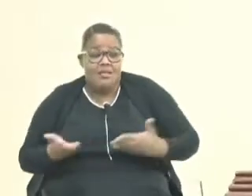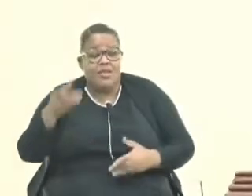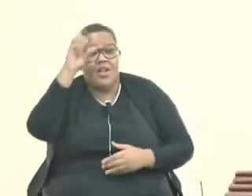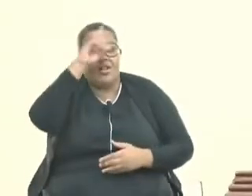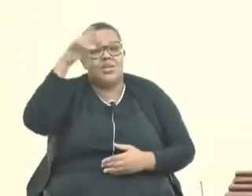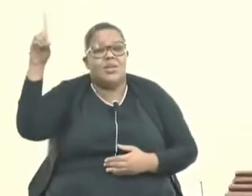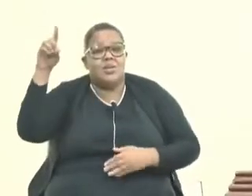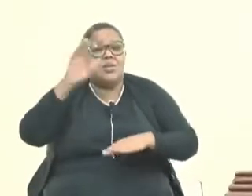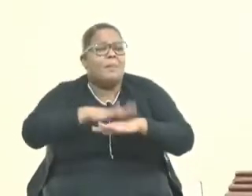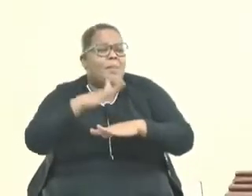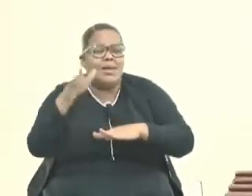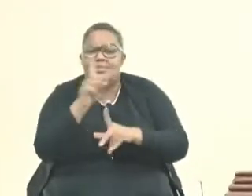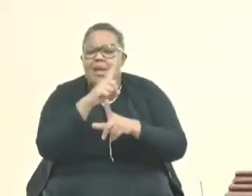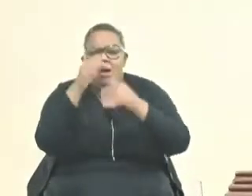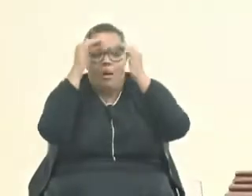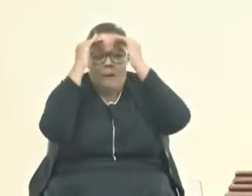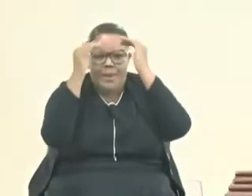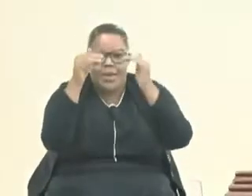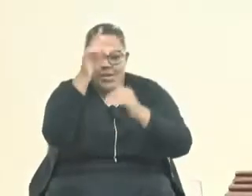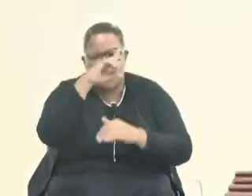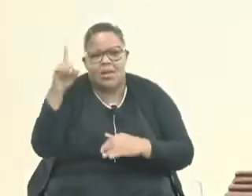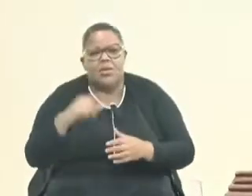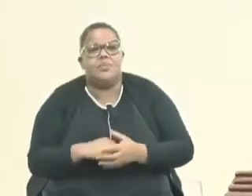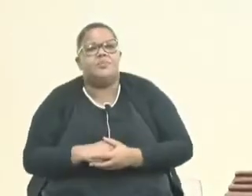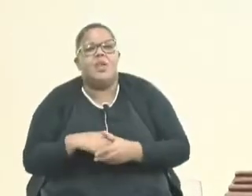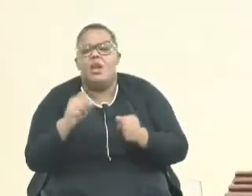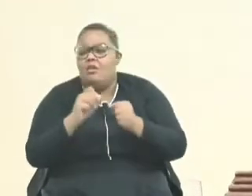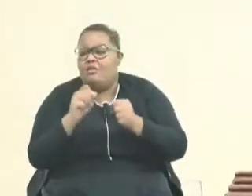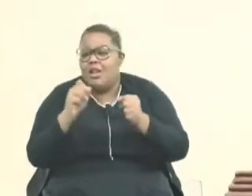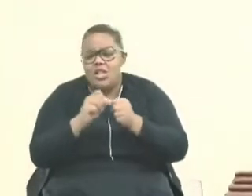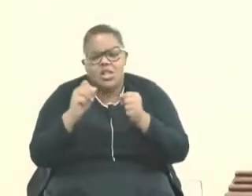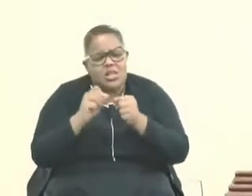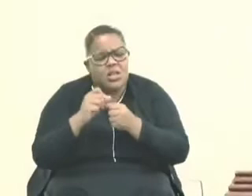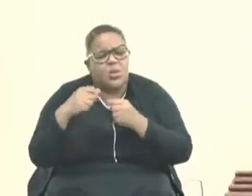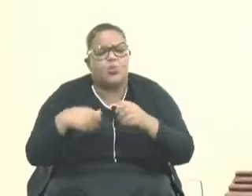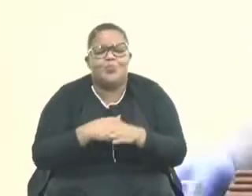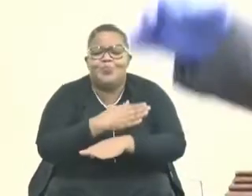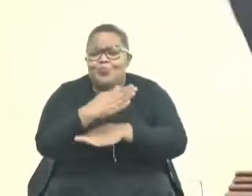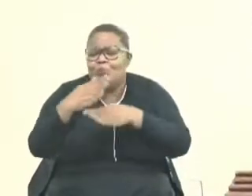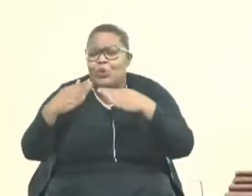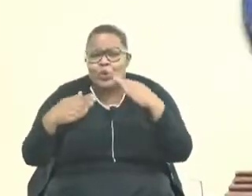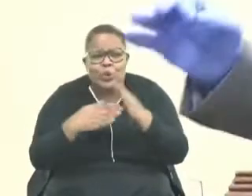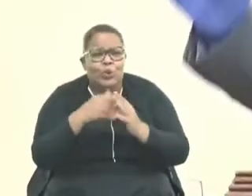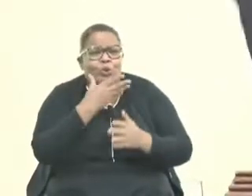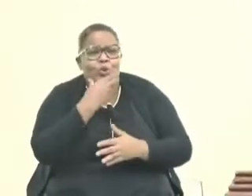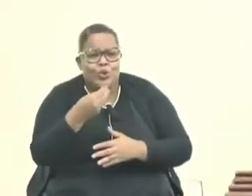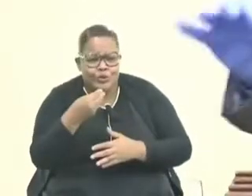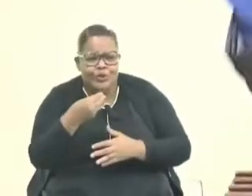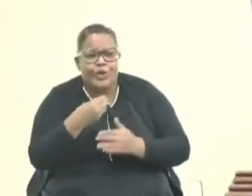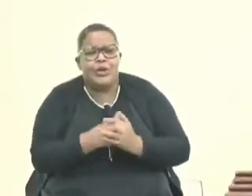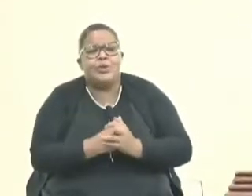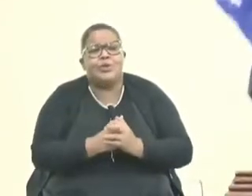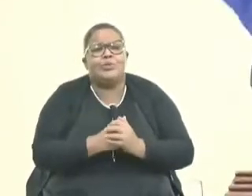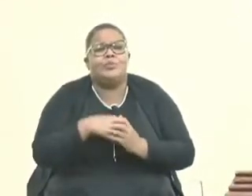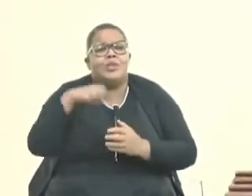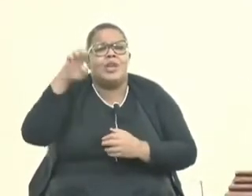os filhos e ele cumpriam religiosamente eu vou repetir os filhos dele cumpriu